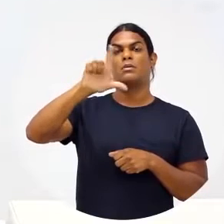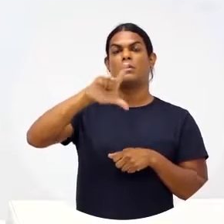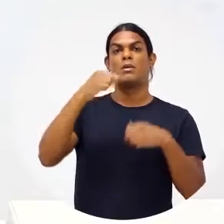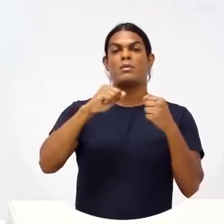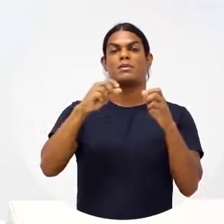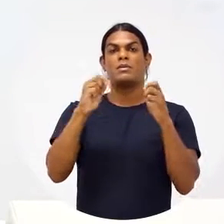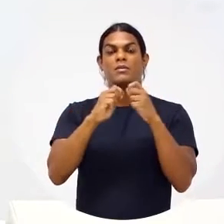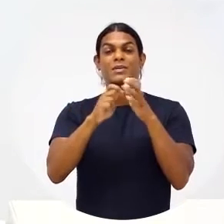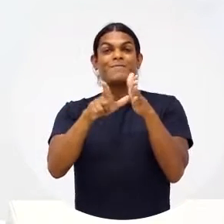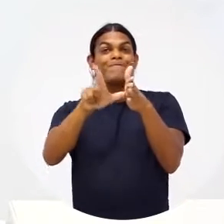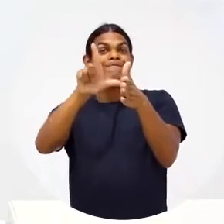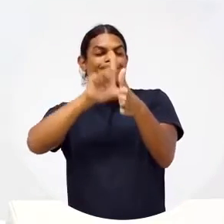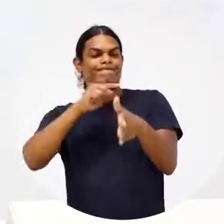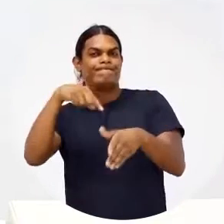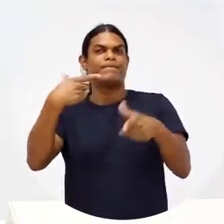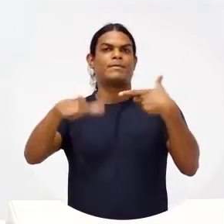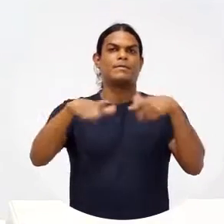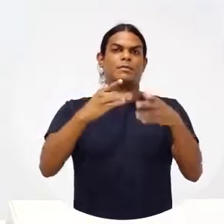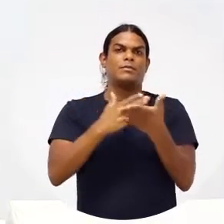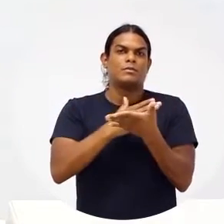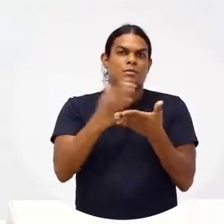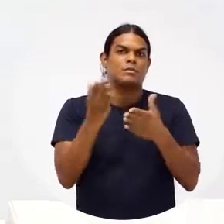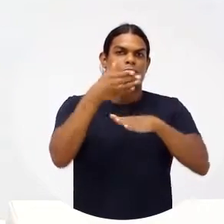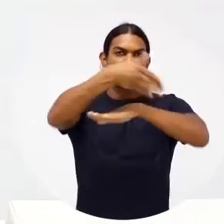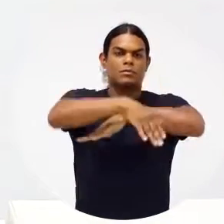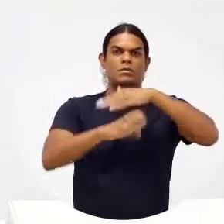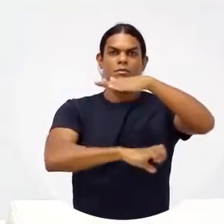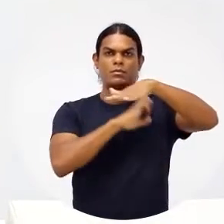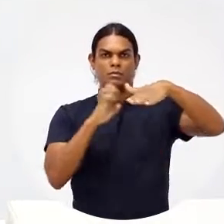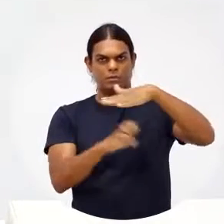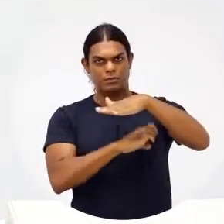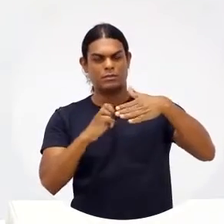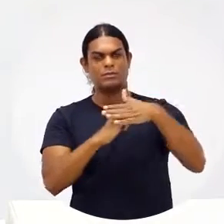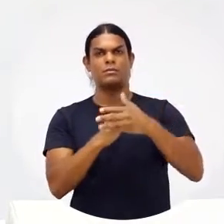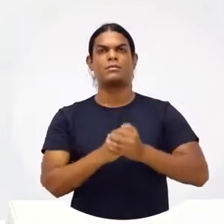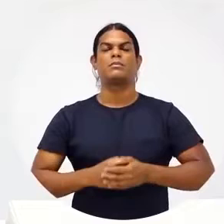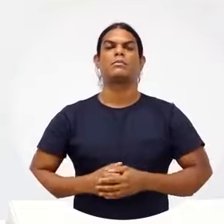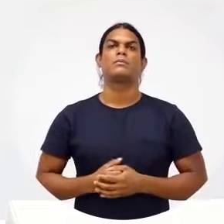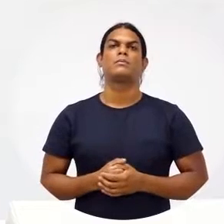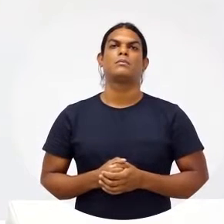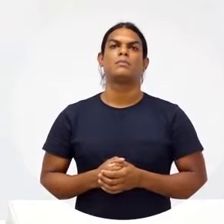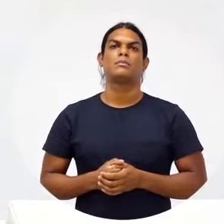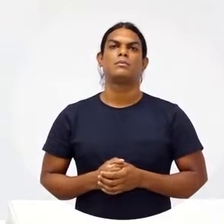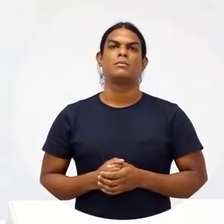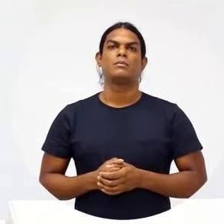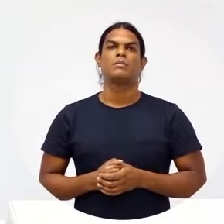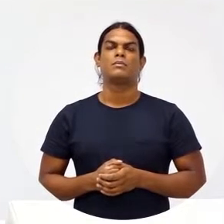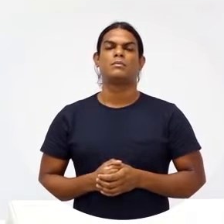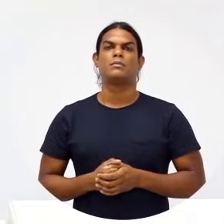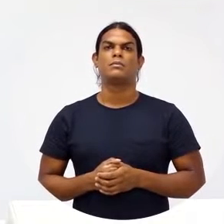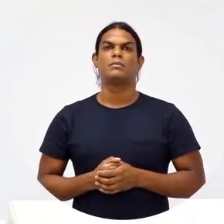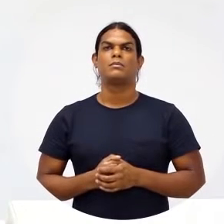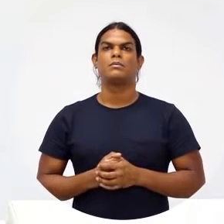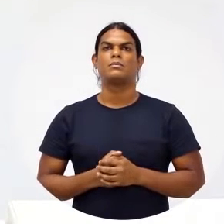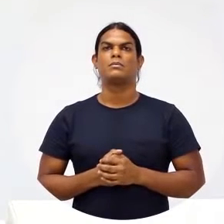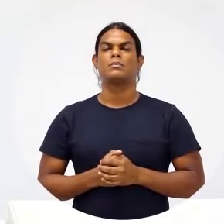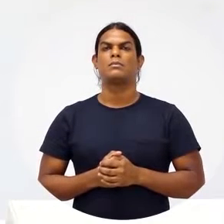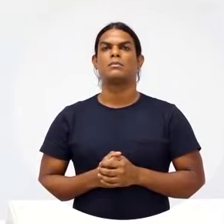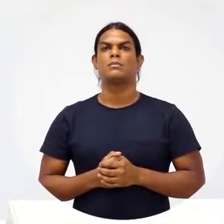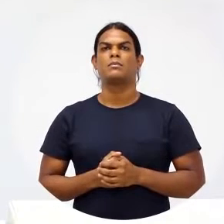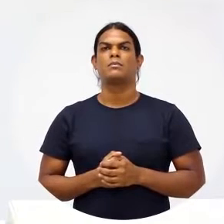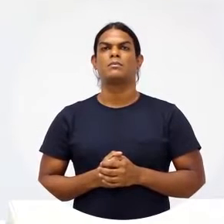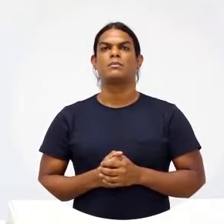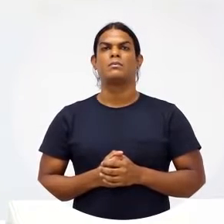trabalhador inicie suas atividades na empresa. E aí ele vai saber se está apto ou não para exercer aquela